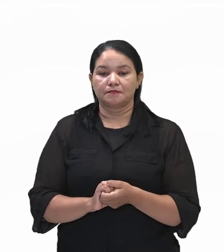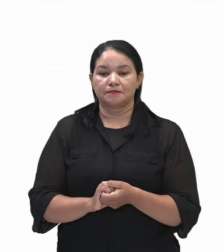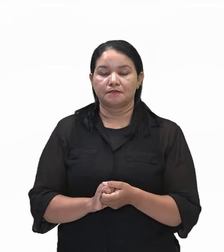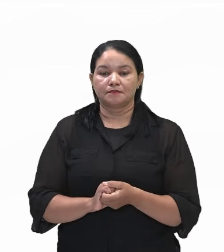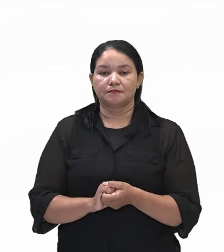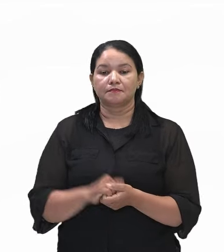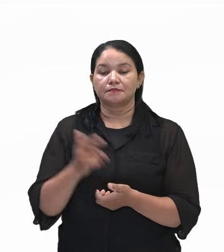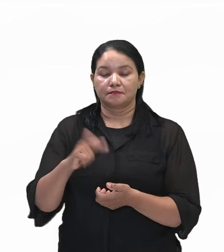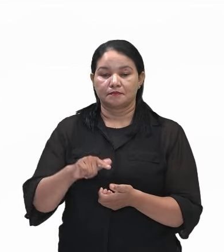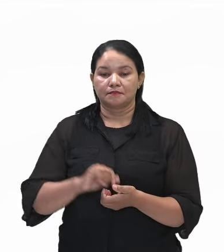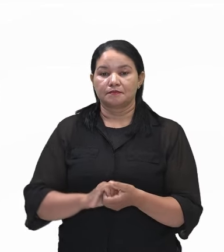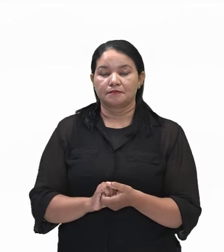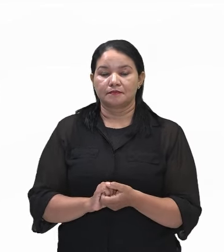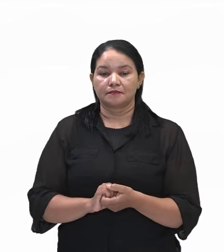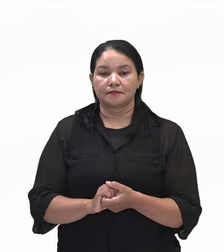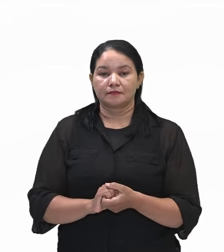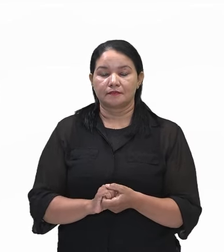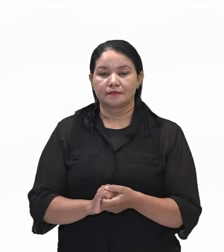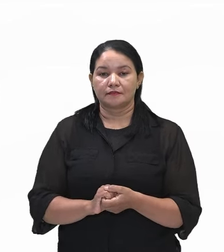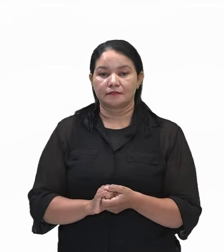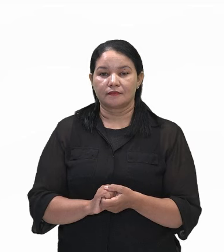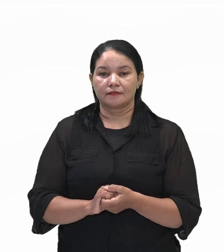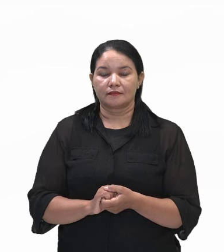Resistance, resistência.